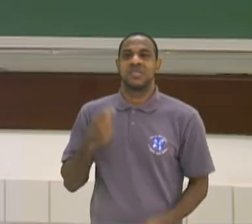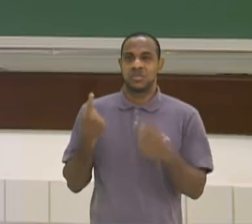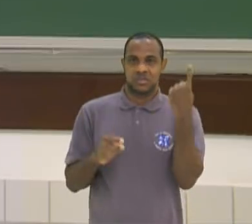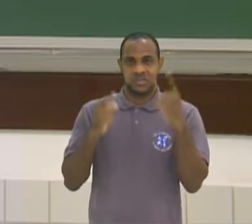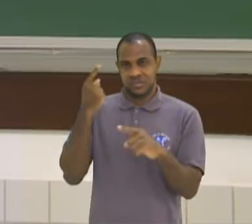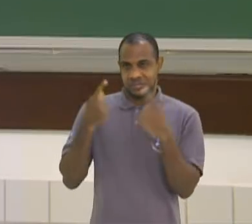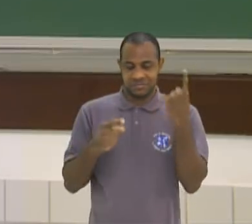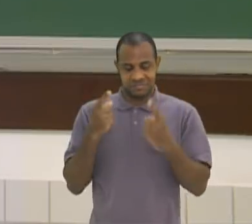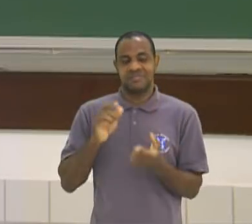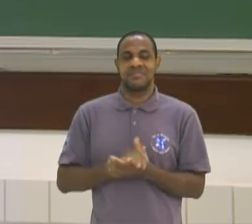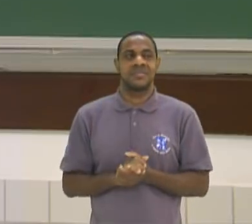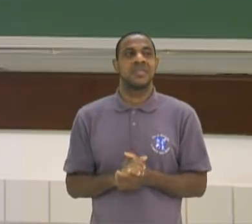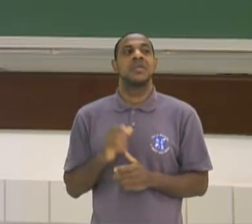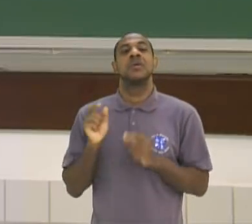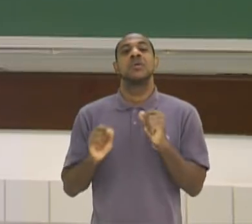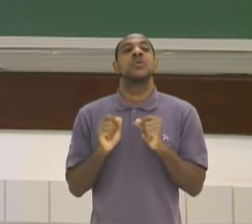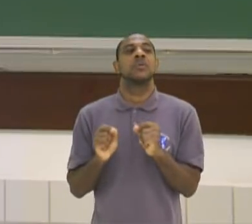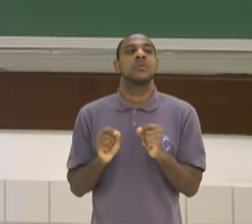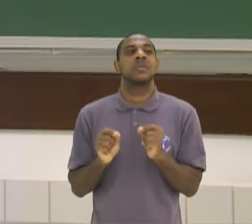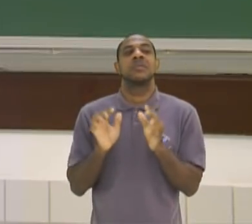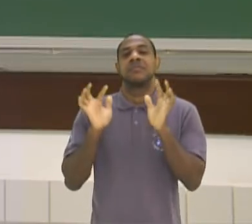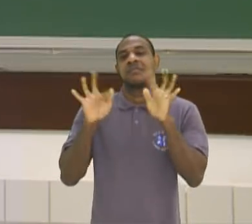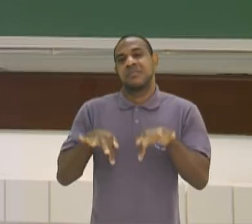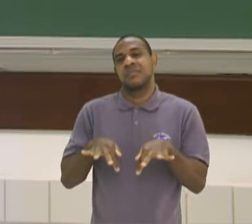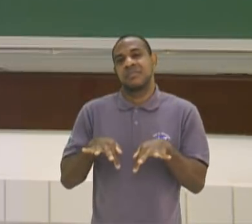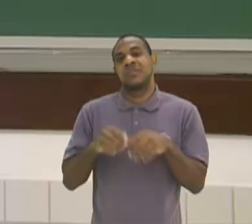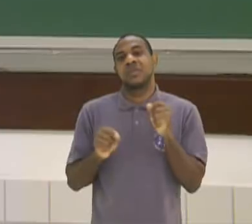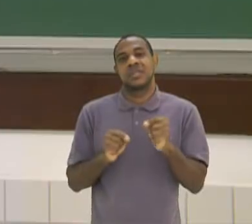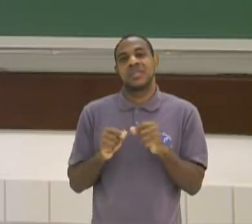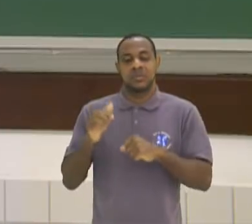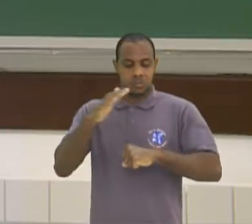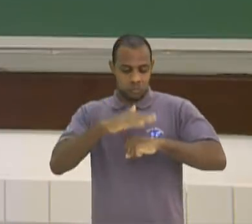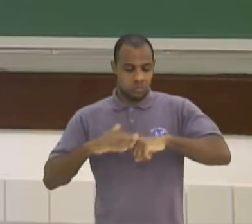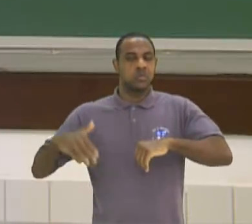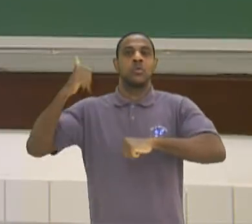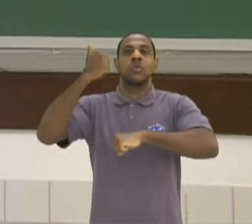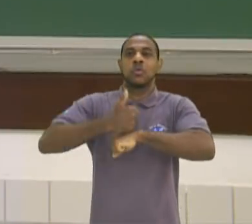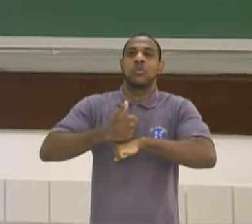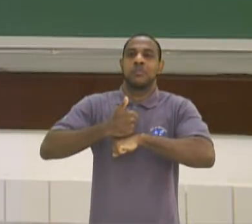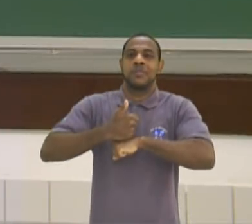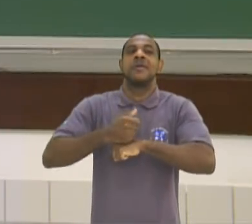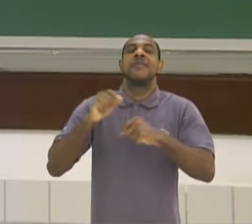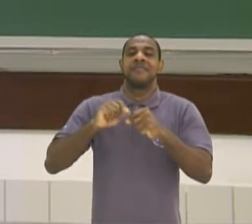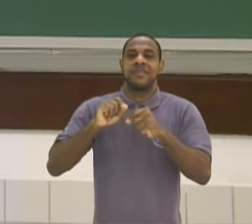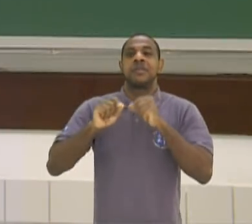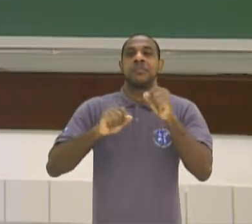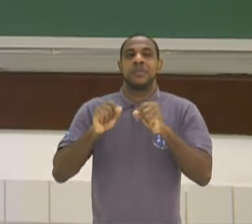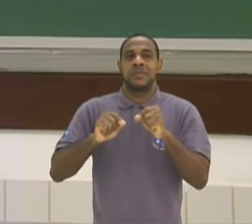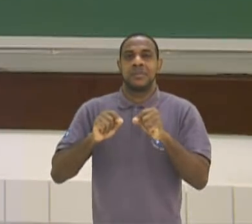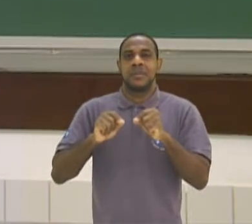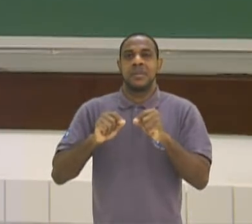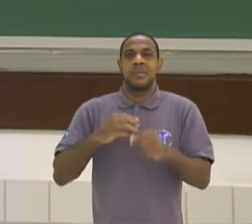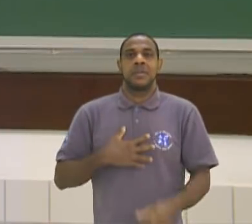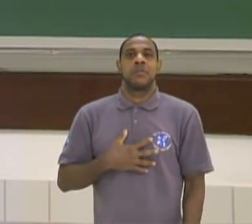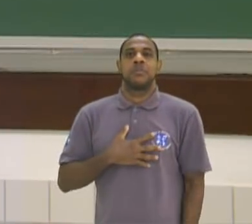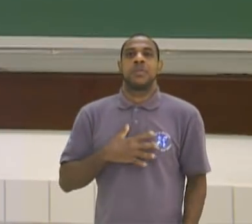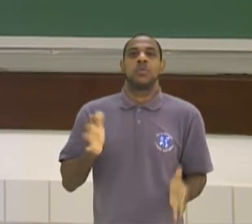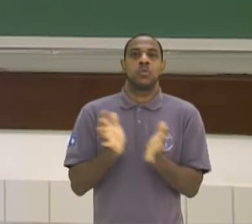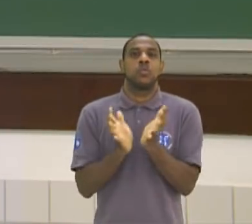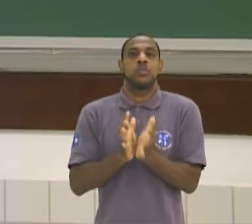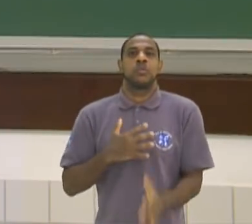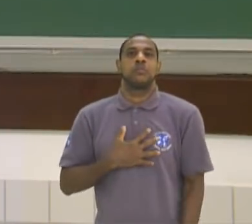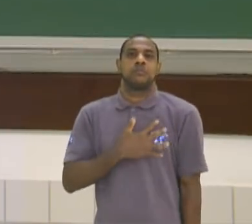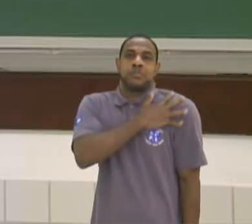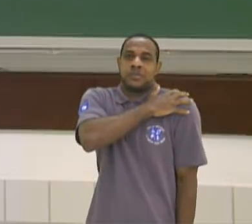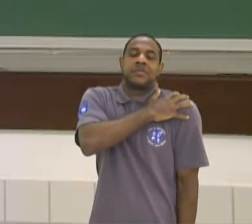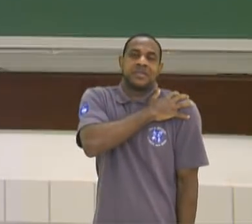ano de 73, que terminou no golpe orquestrado, feito pelas forças militares